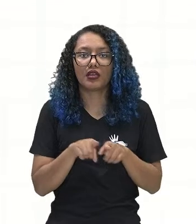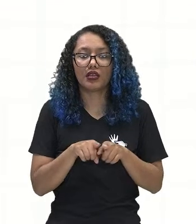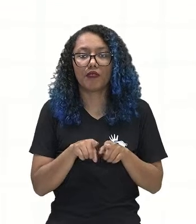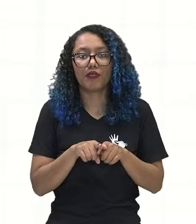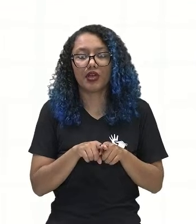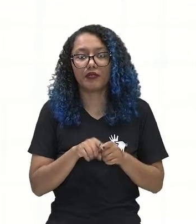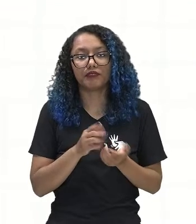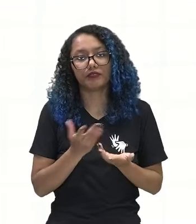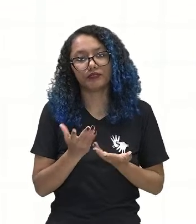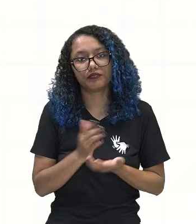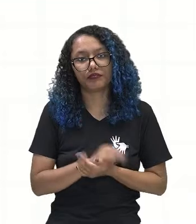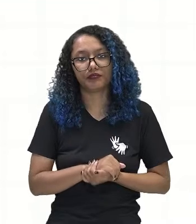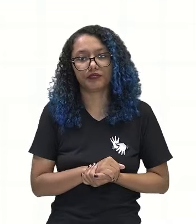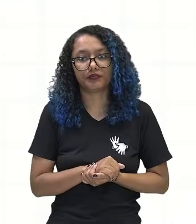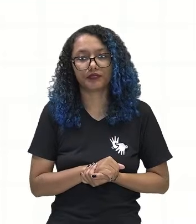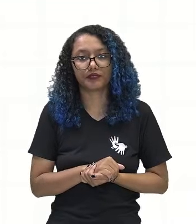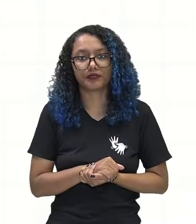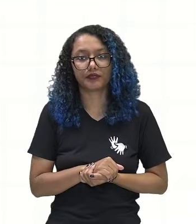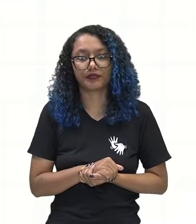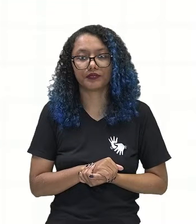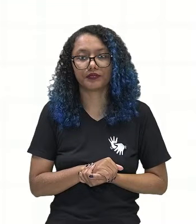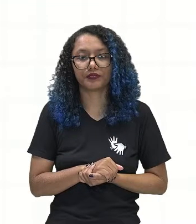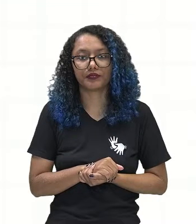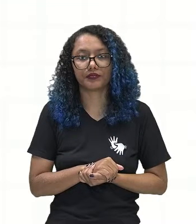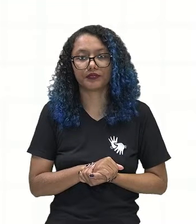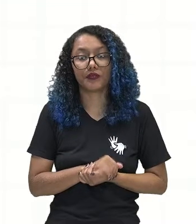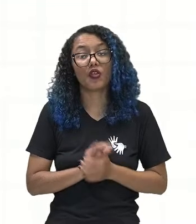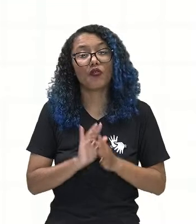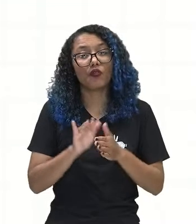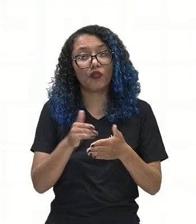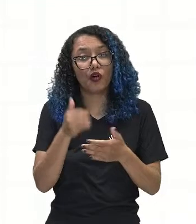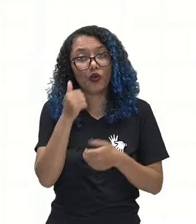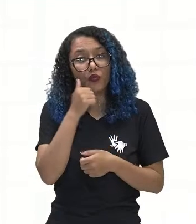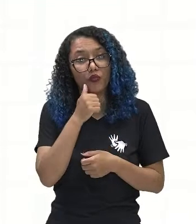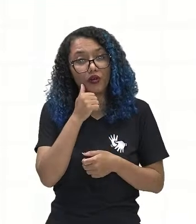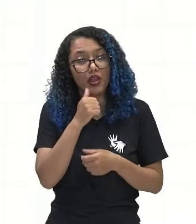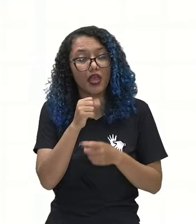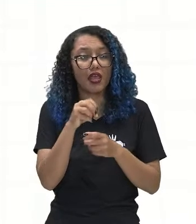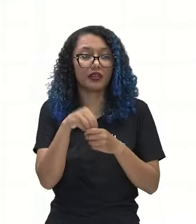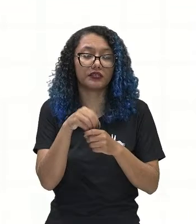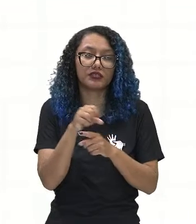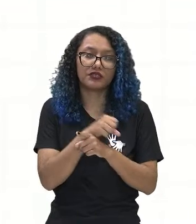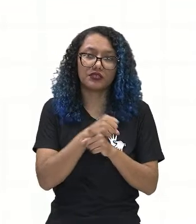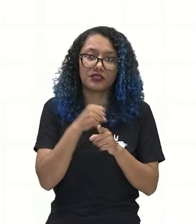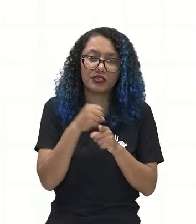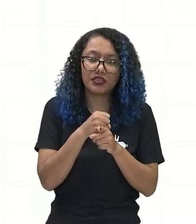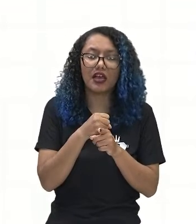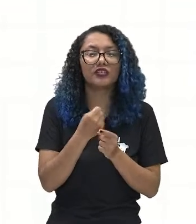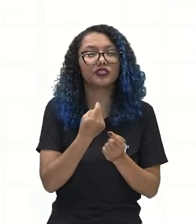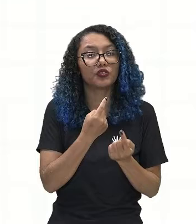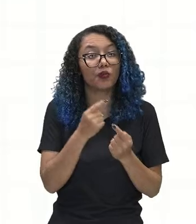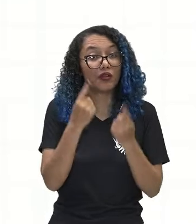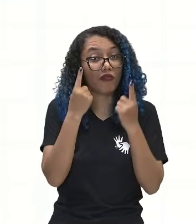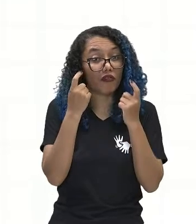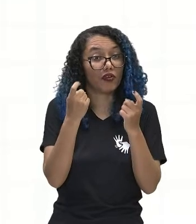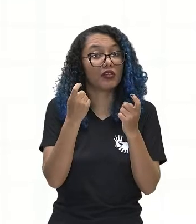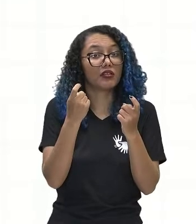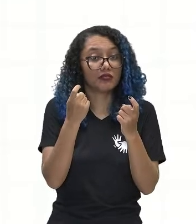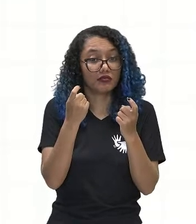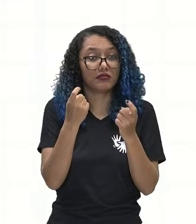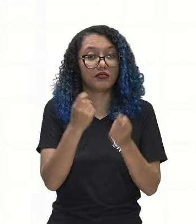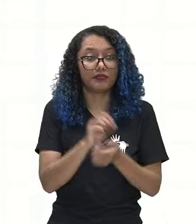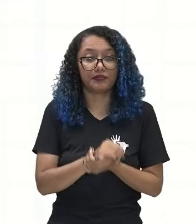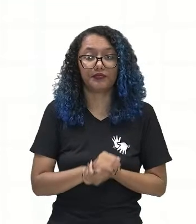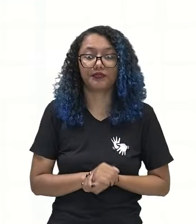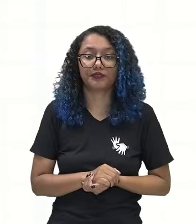violência, que é dirigida à mulher na sociedade, né? Então, contra a violência. Diga não à violência